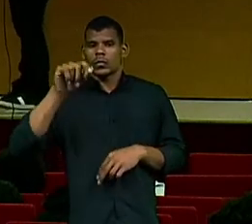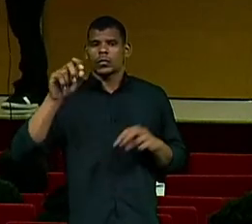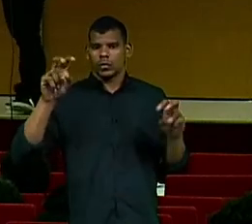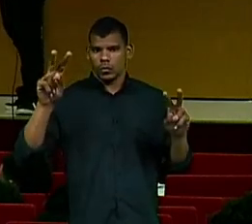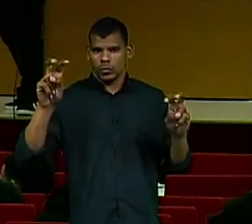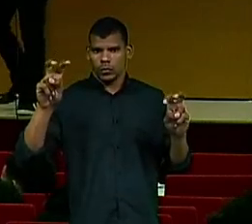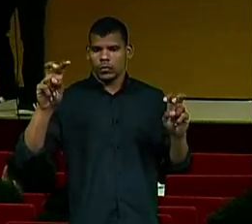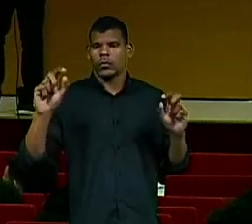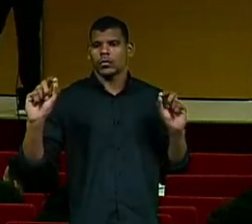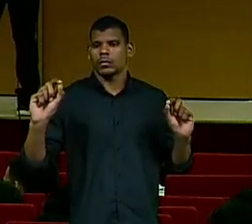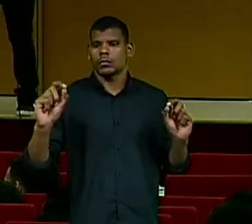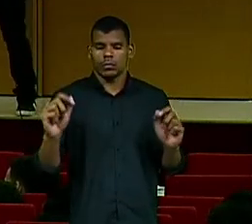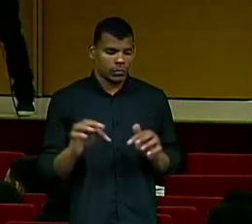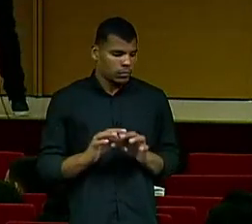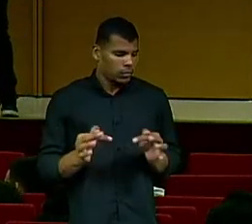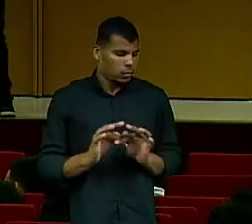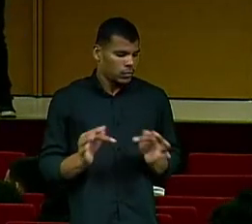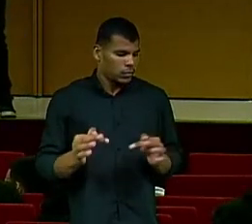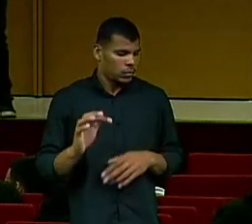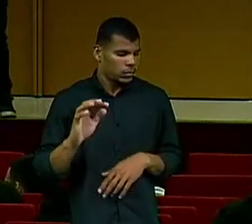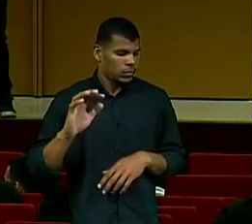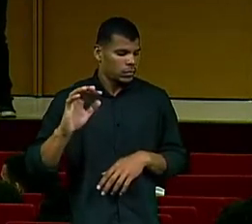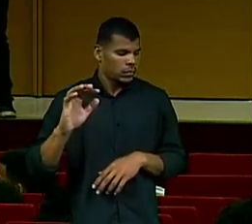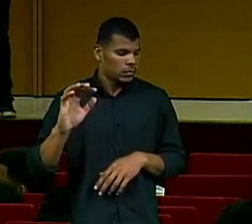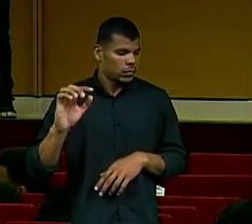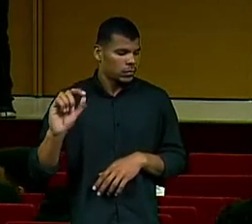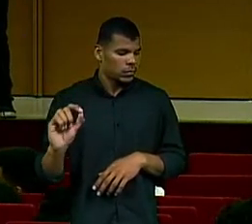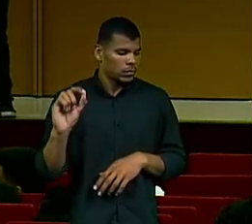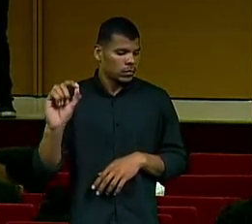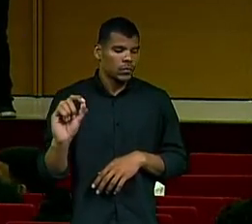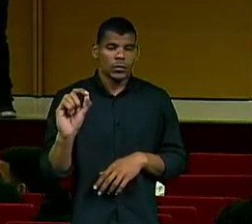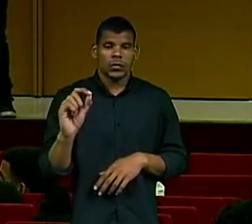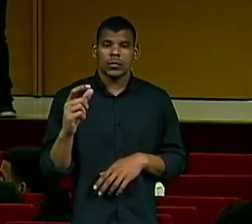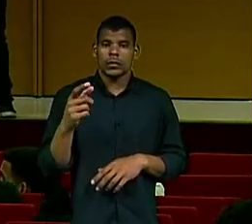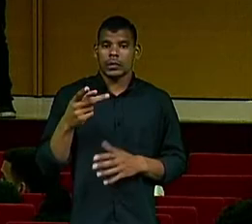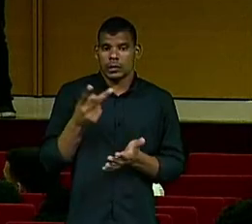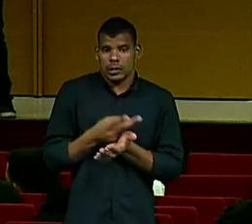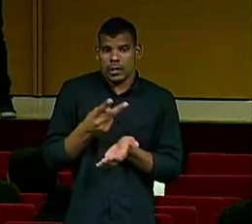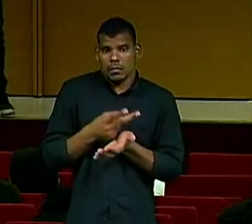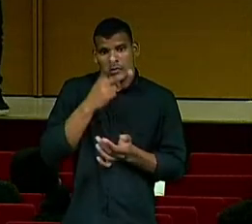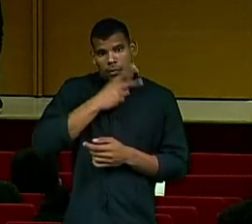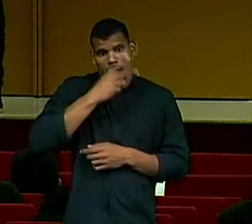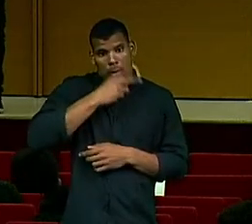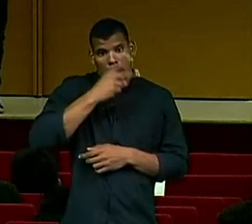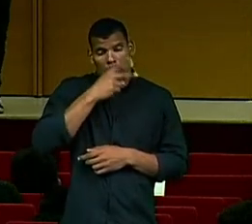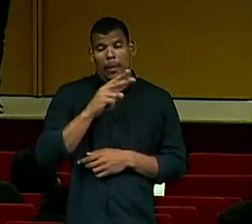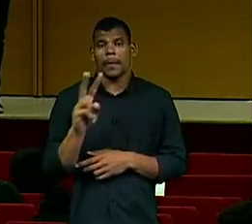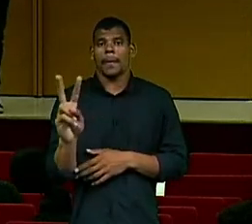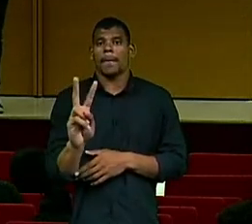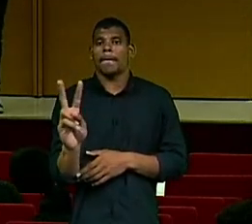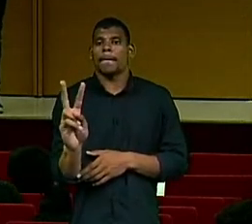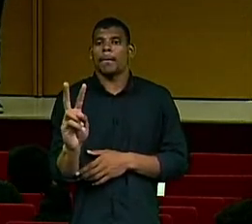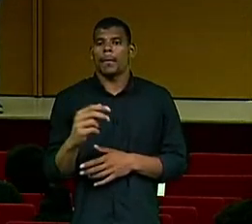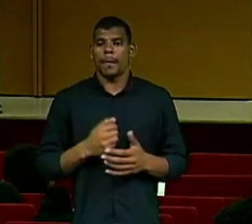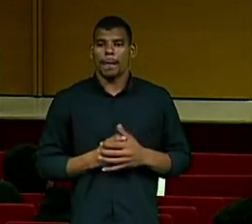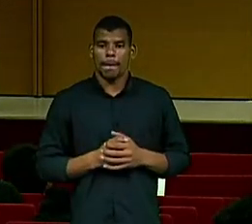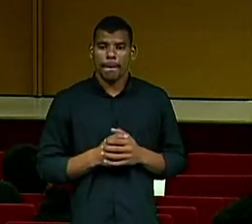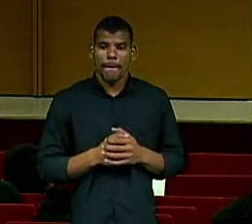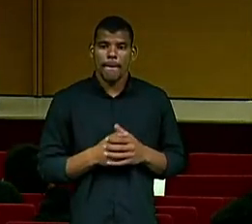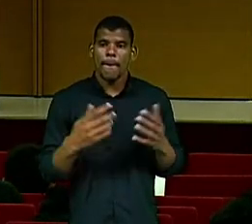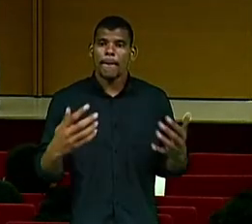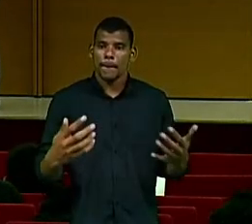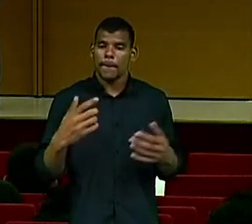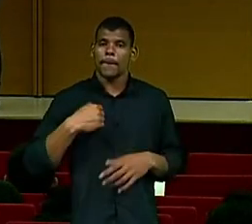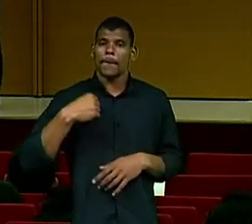básicos são os mais recorrentes lá no nosso vestibular mas para quem